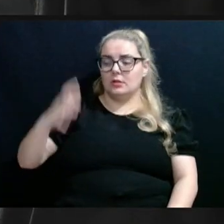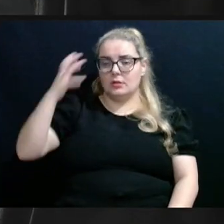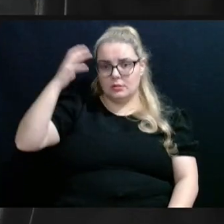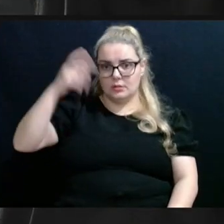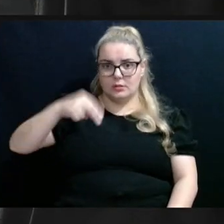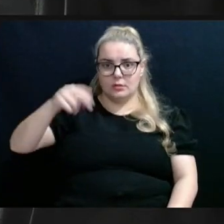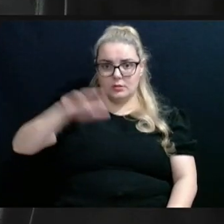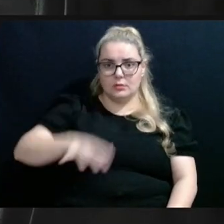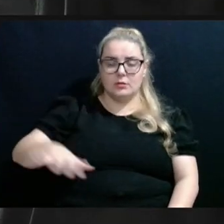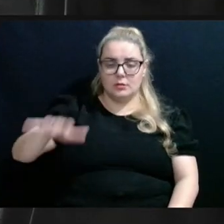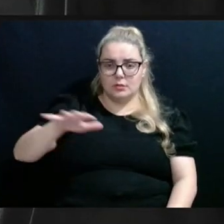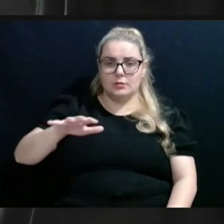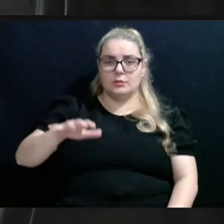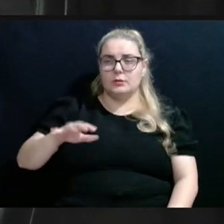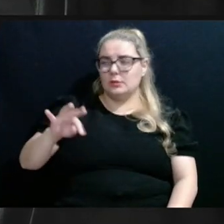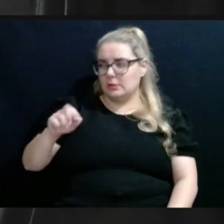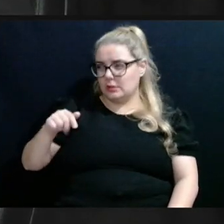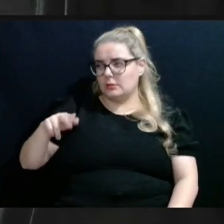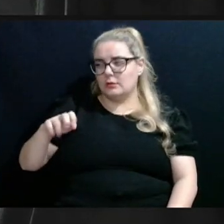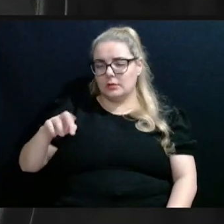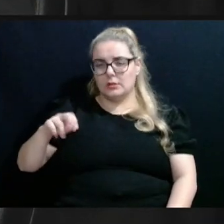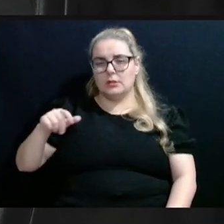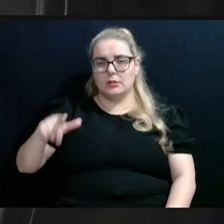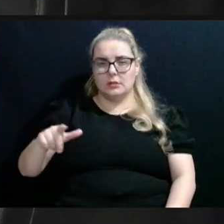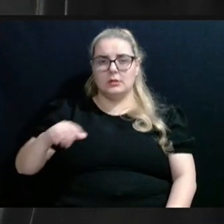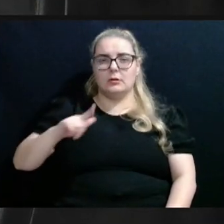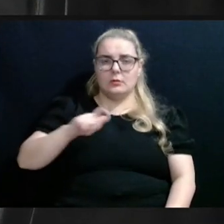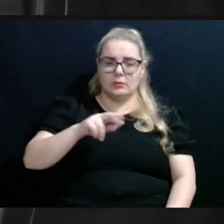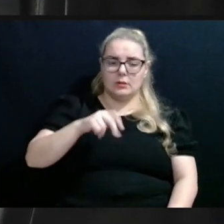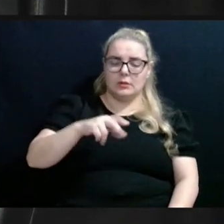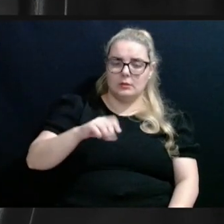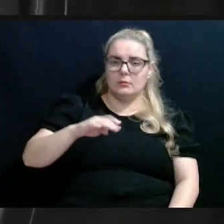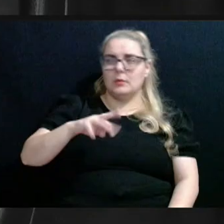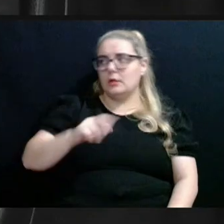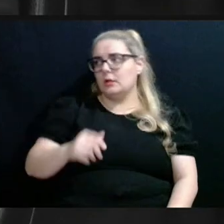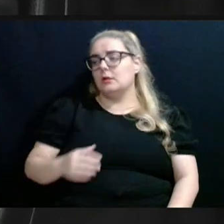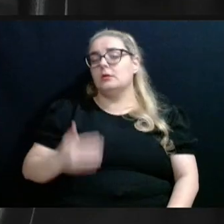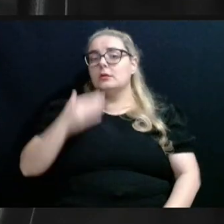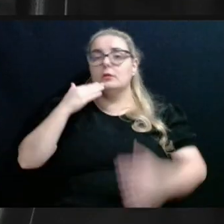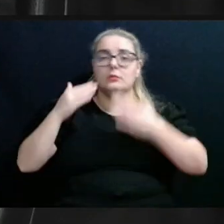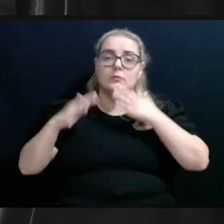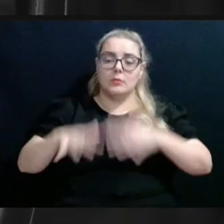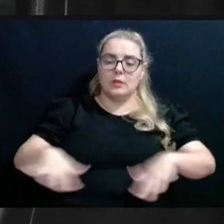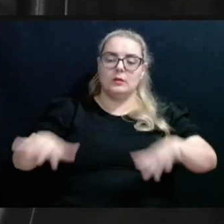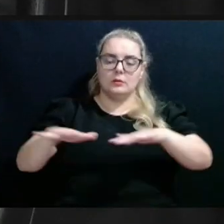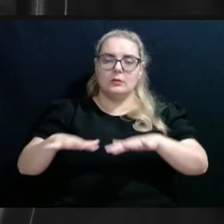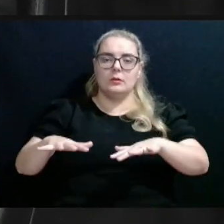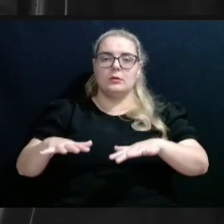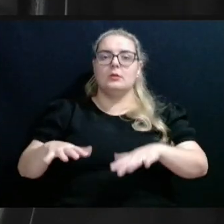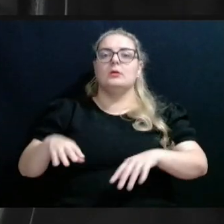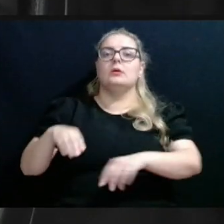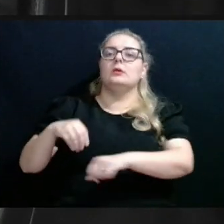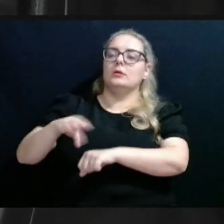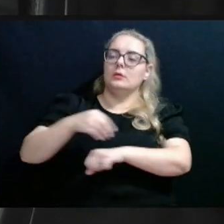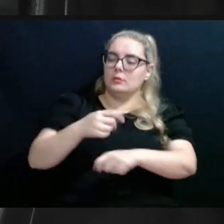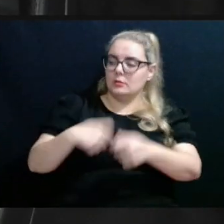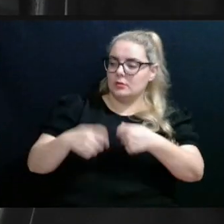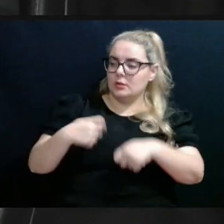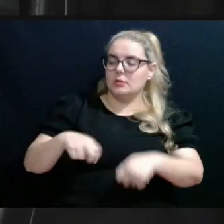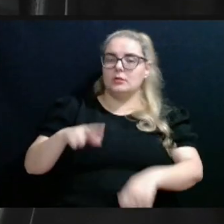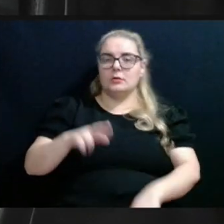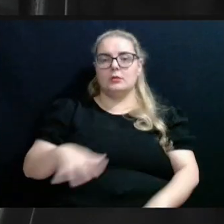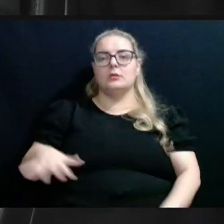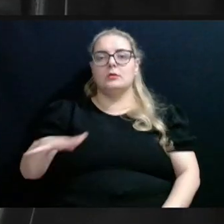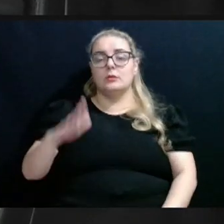Tá. E os pedidos acontecem lá, imediatamente a gente encaminha isso para o administrador regional, ele entende